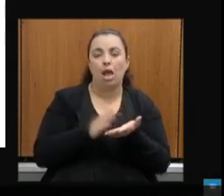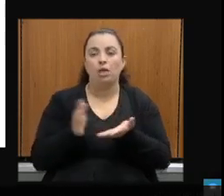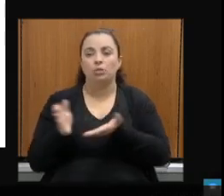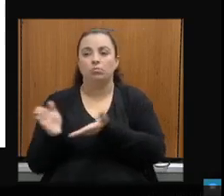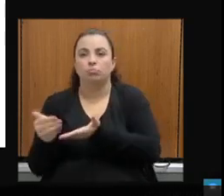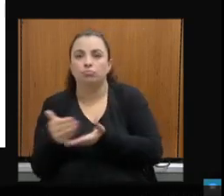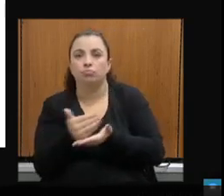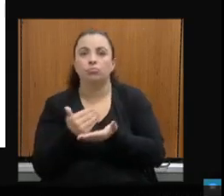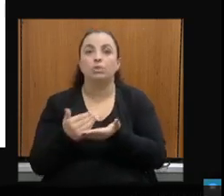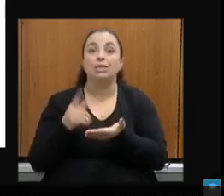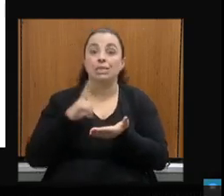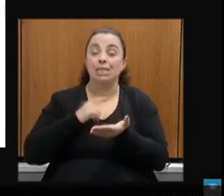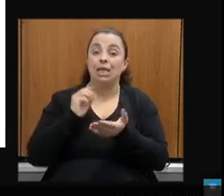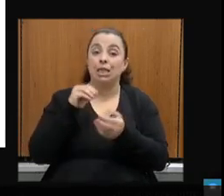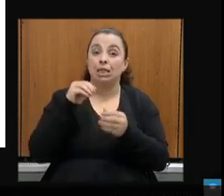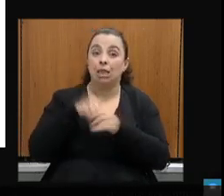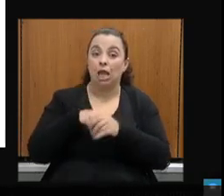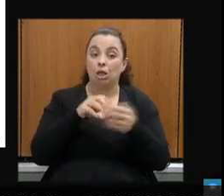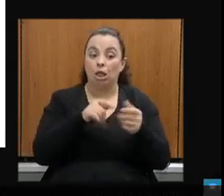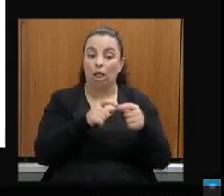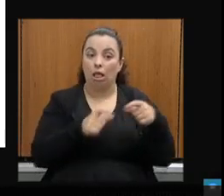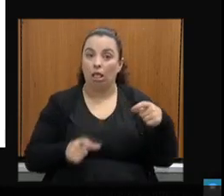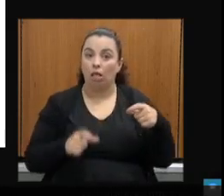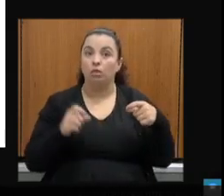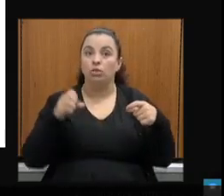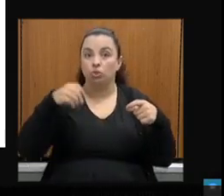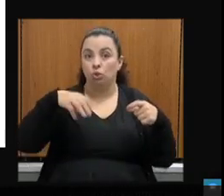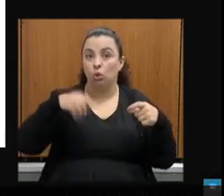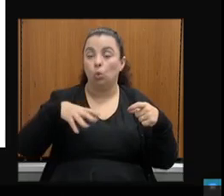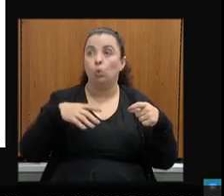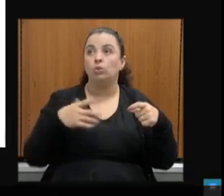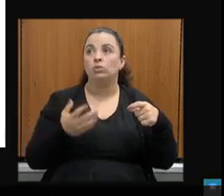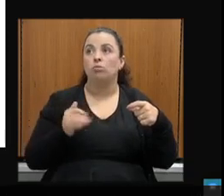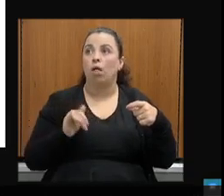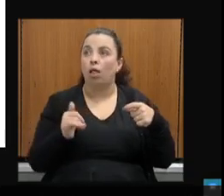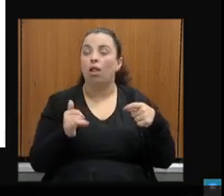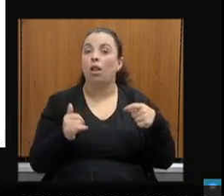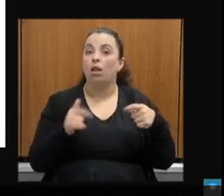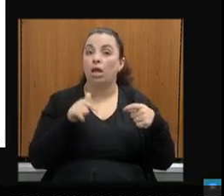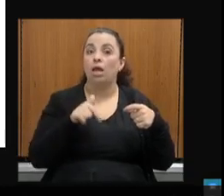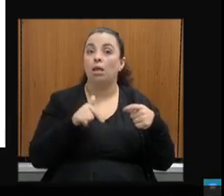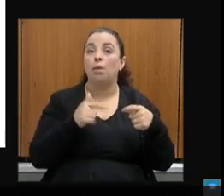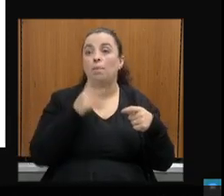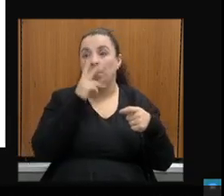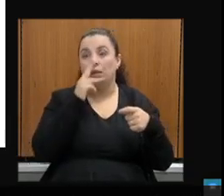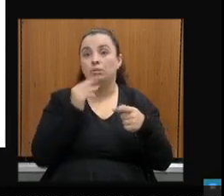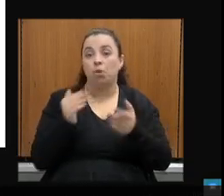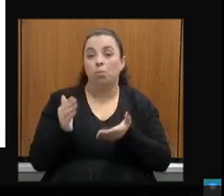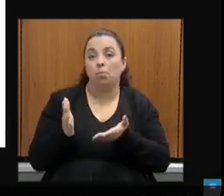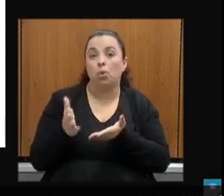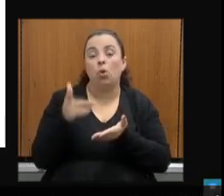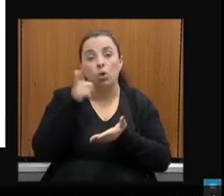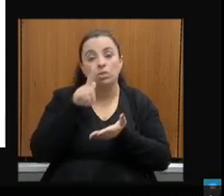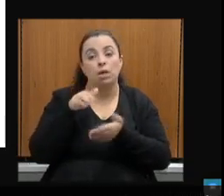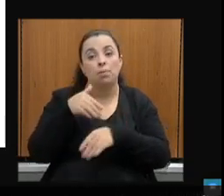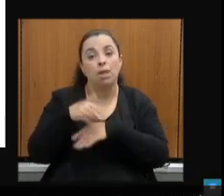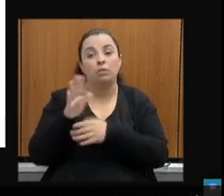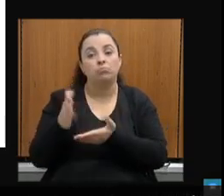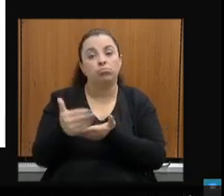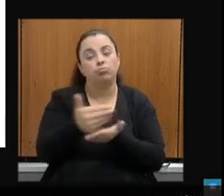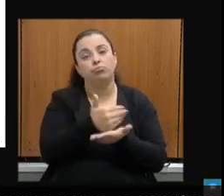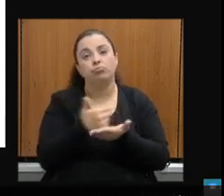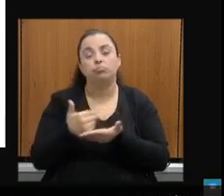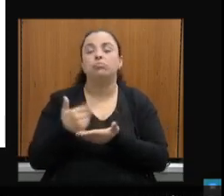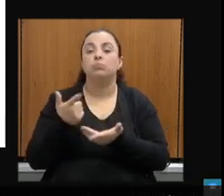é efetivamente você aumenta a geração de caixa da companhia e tem um tema de justiça social temos efetivamente